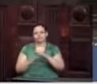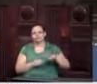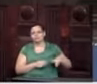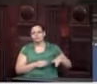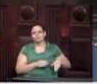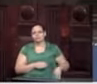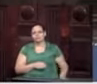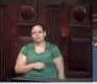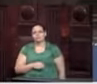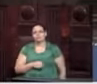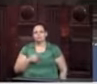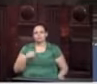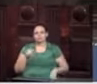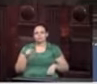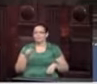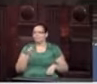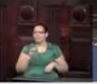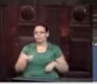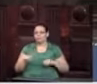dos quadros da corporação.